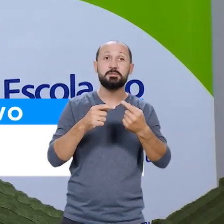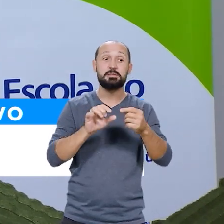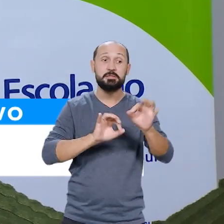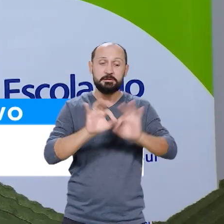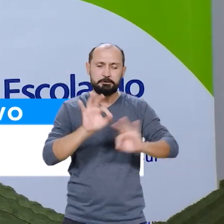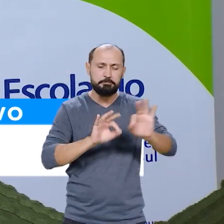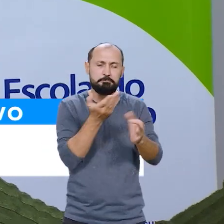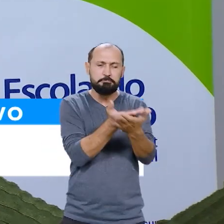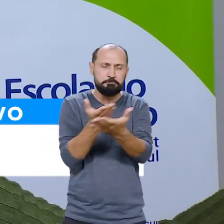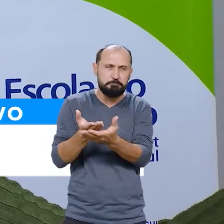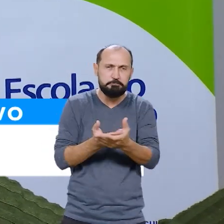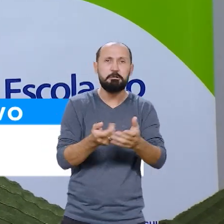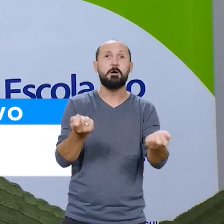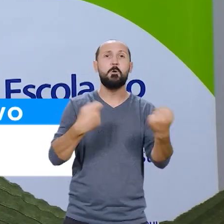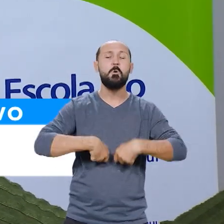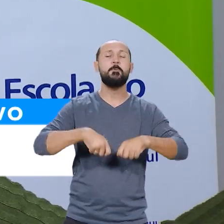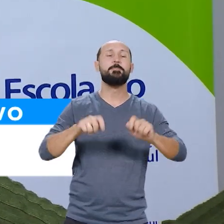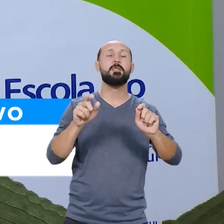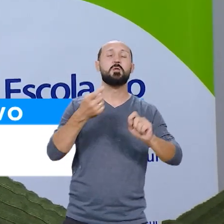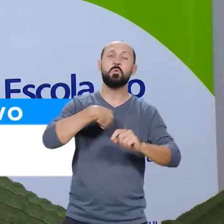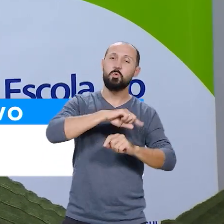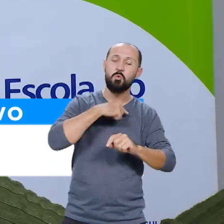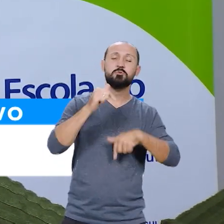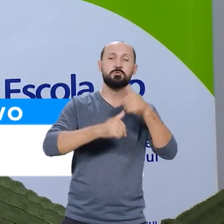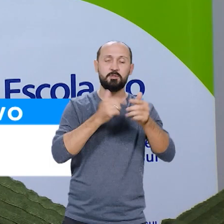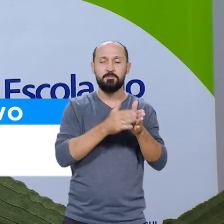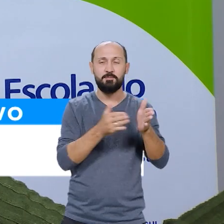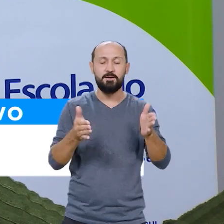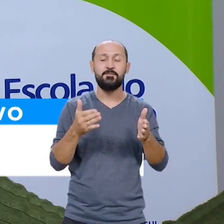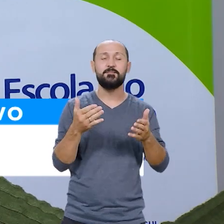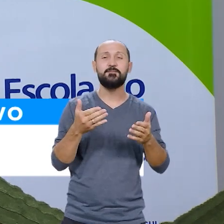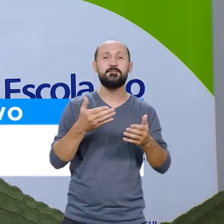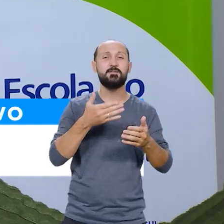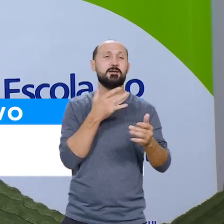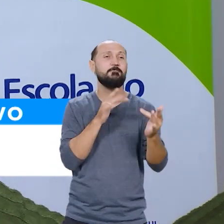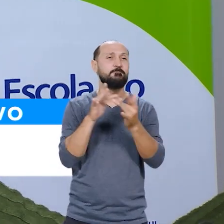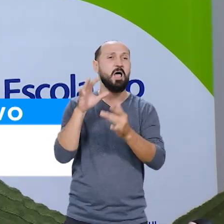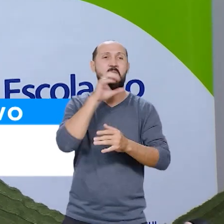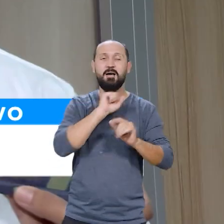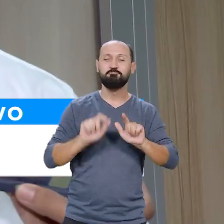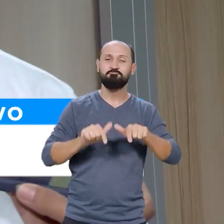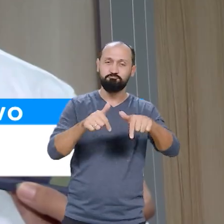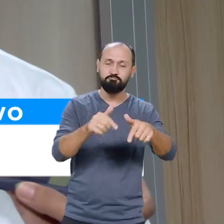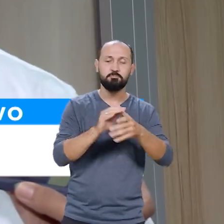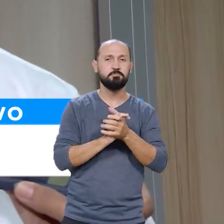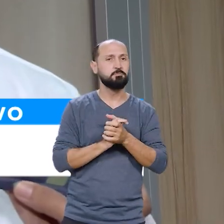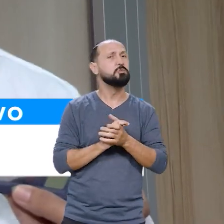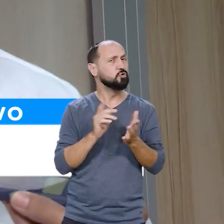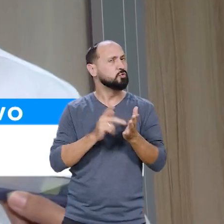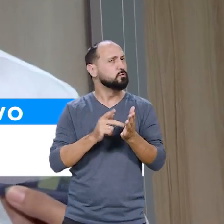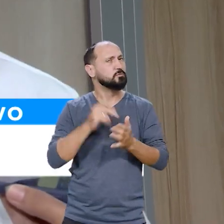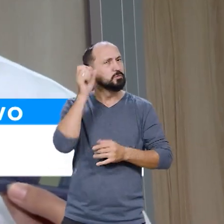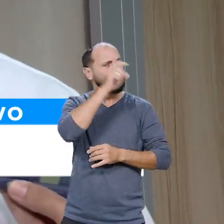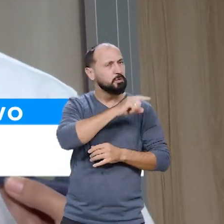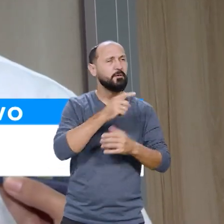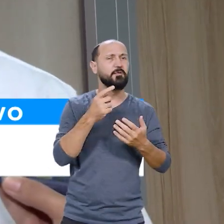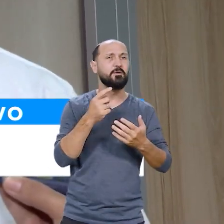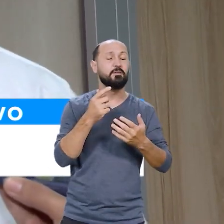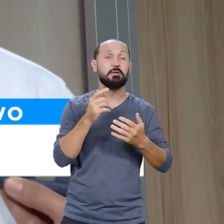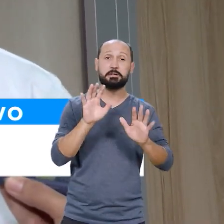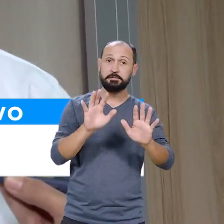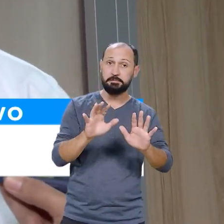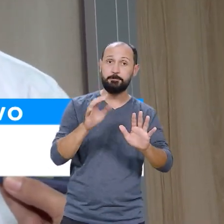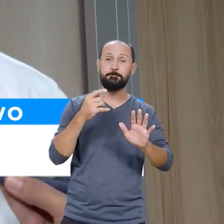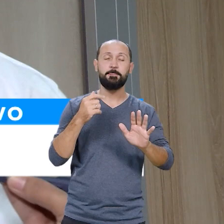estando preparados, com certeza o nosso mandato fica bem mais proativo. Foi um grande desafio. E um